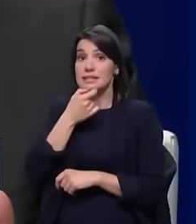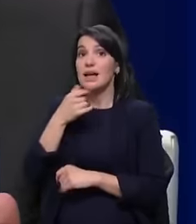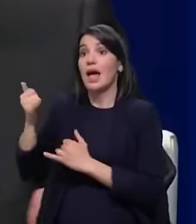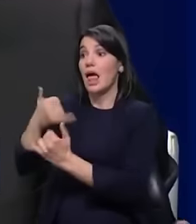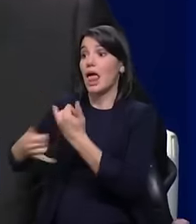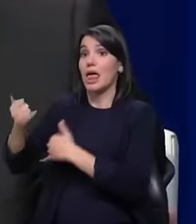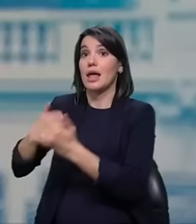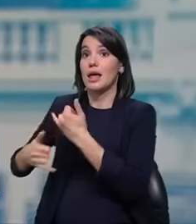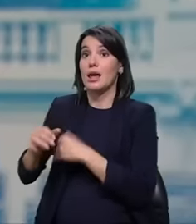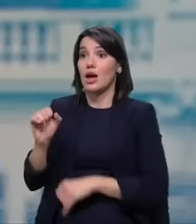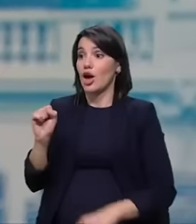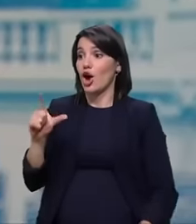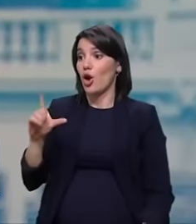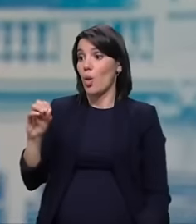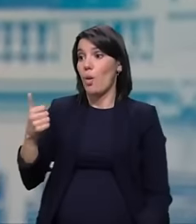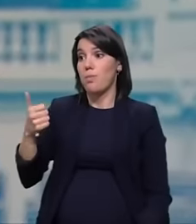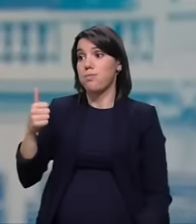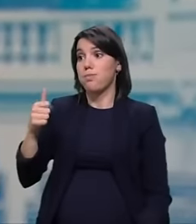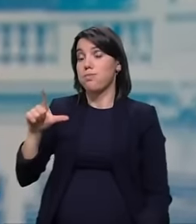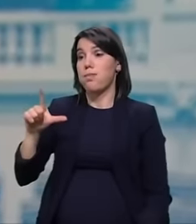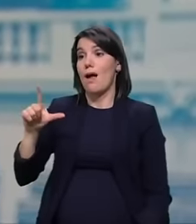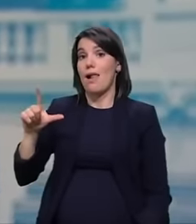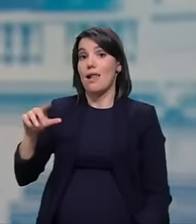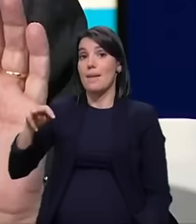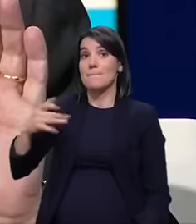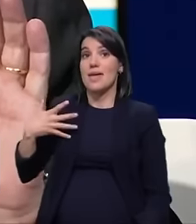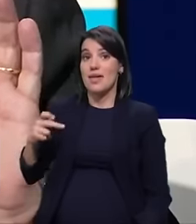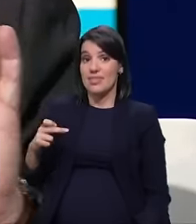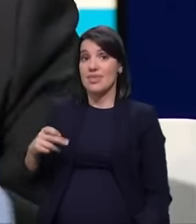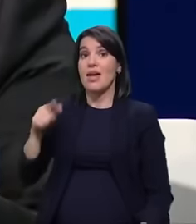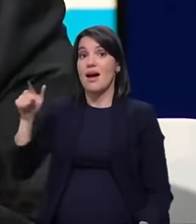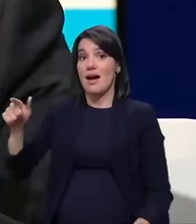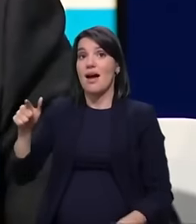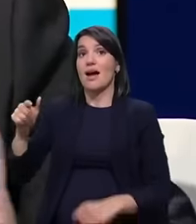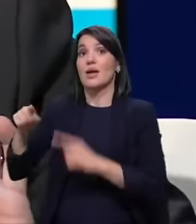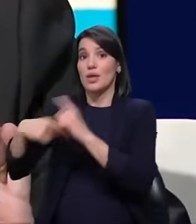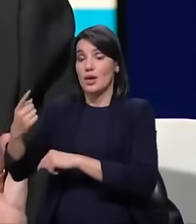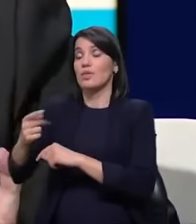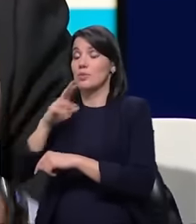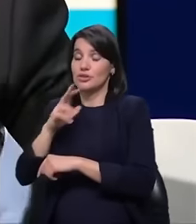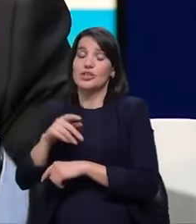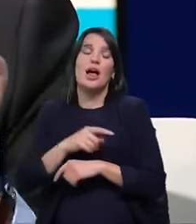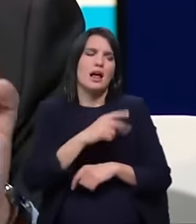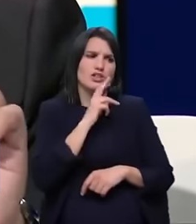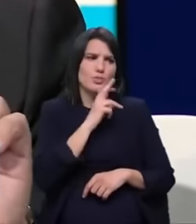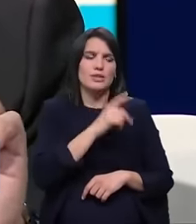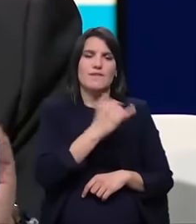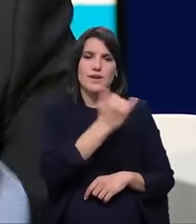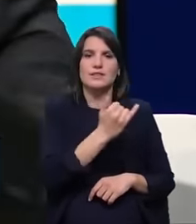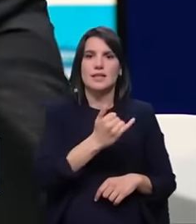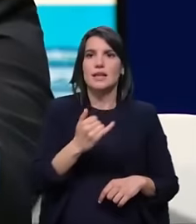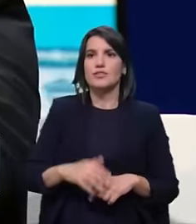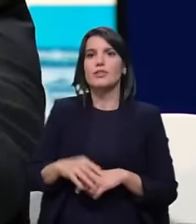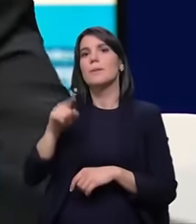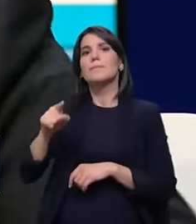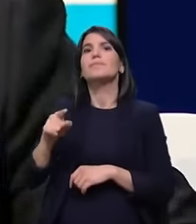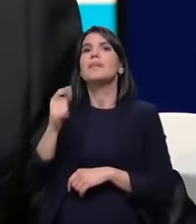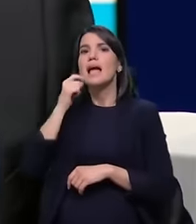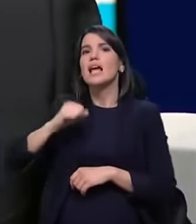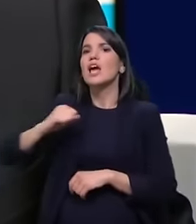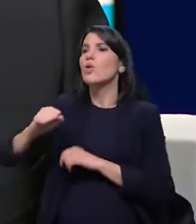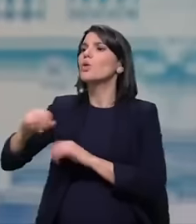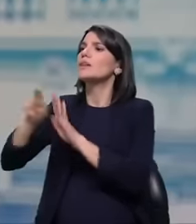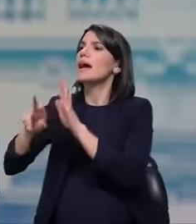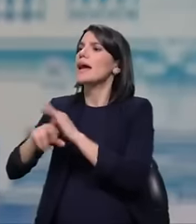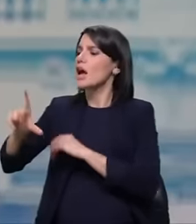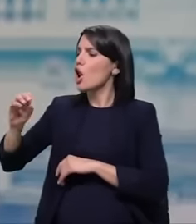giratória entre a Global Media e a Mariana Mortágua, só se for isso. Agora, continua com falsidades, pode ser que corra. Deixa-me responder-lhe isto, Mariana Mortágua. Quem foi contra a regulamentação do lobby? O Bloco de